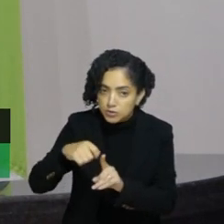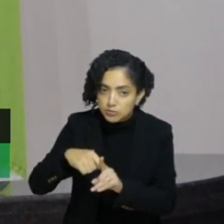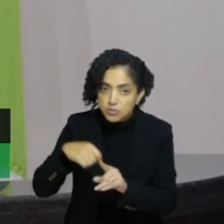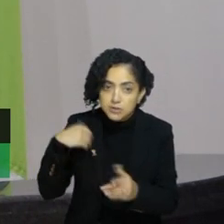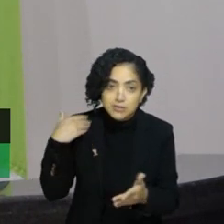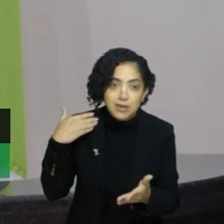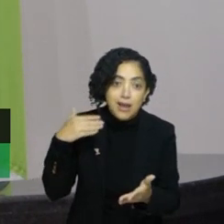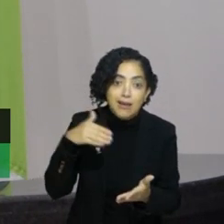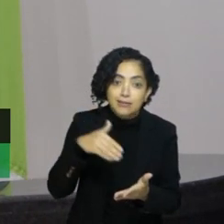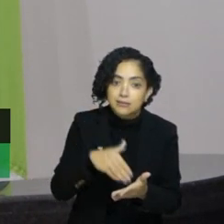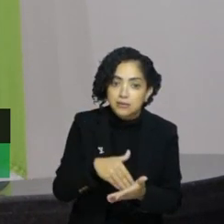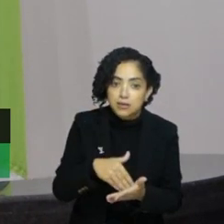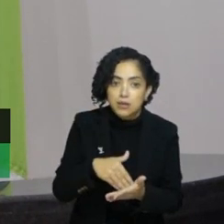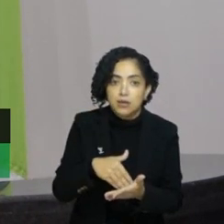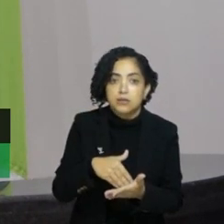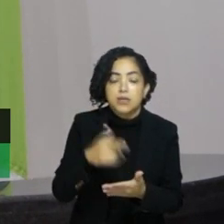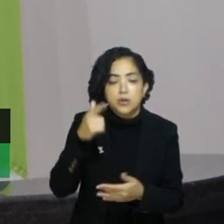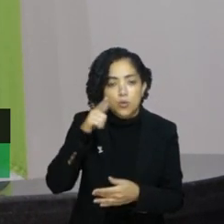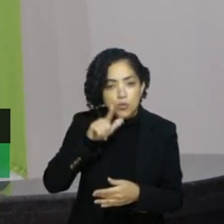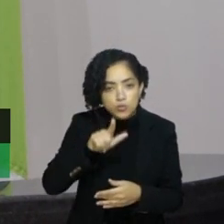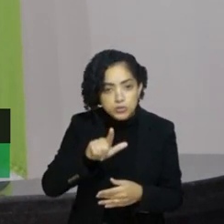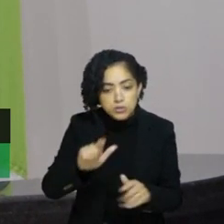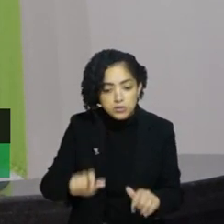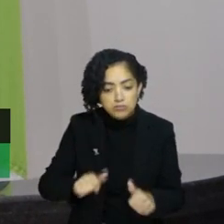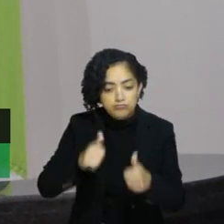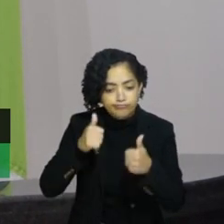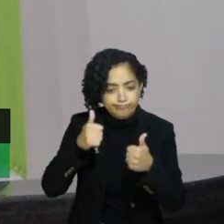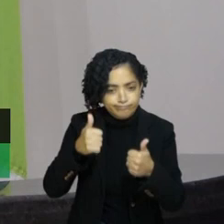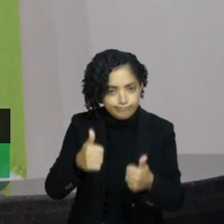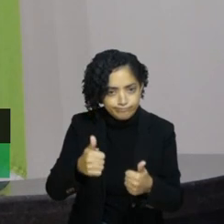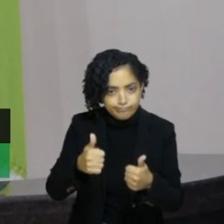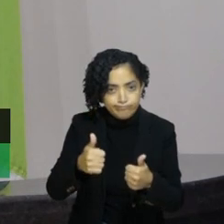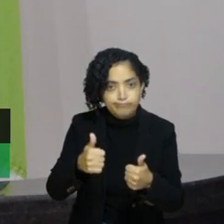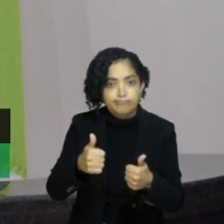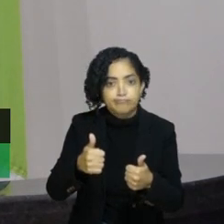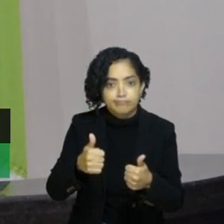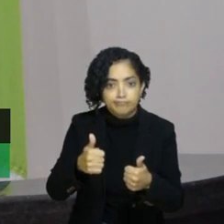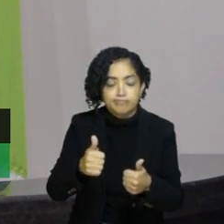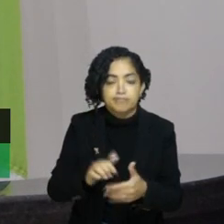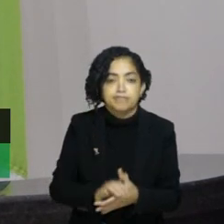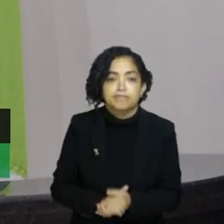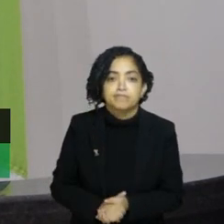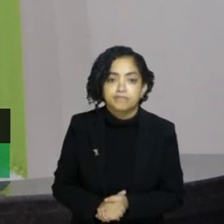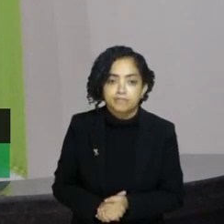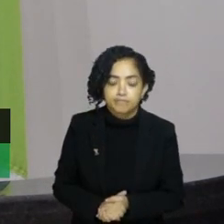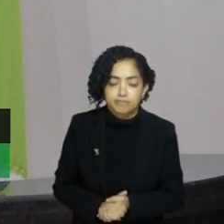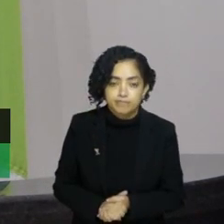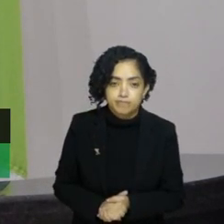essa cidade consiga caminhar por si, pelas mãos da sua gente.